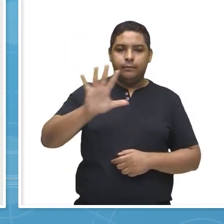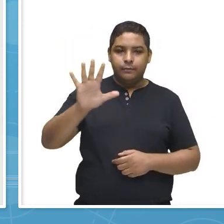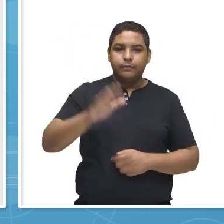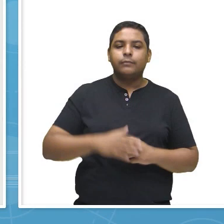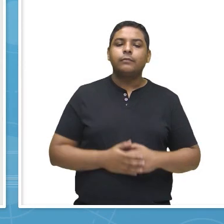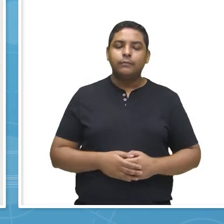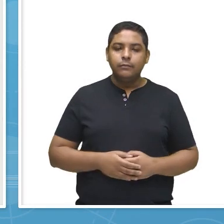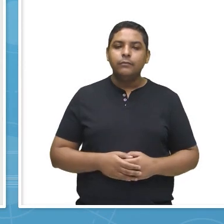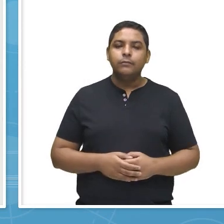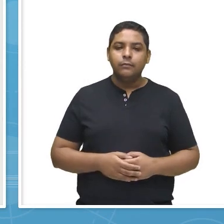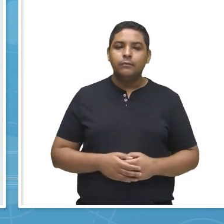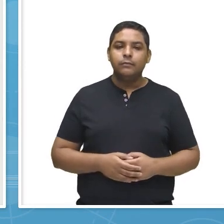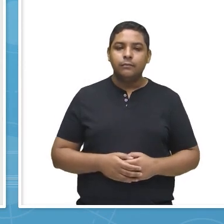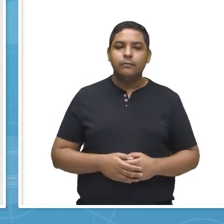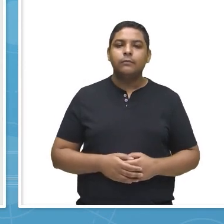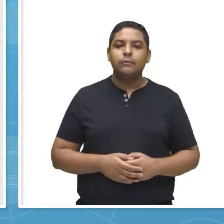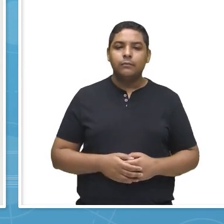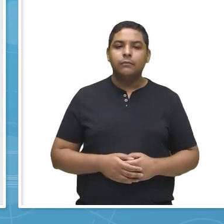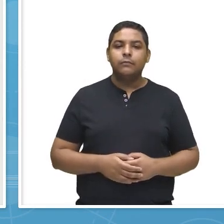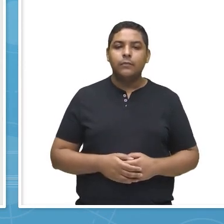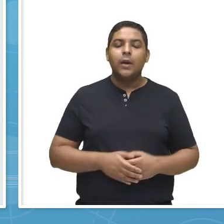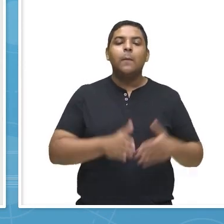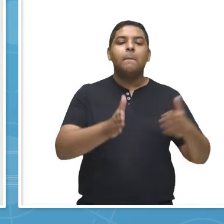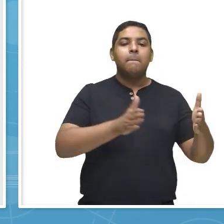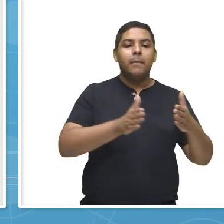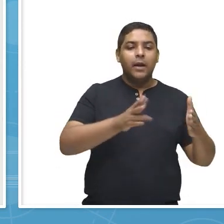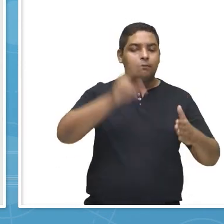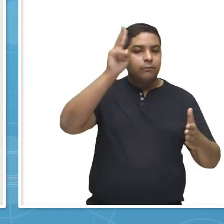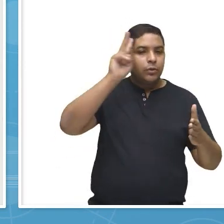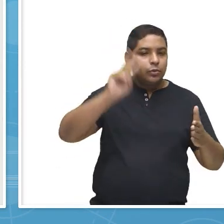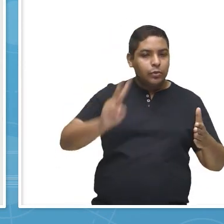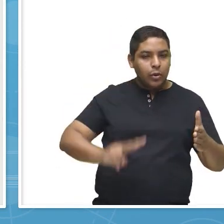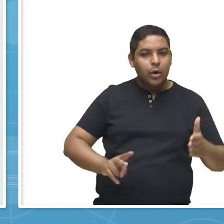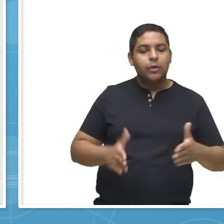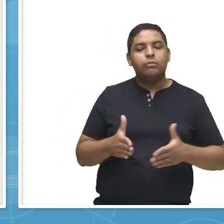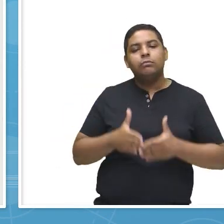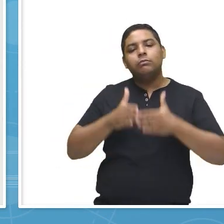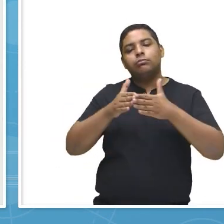Europa, né? Através do período histórico